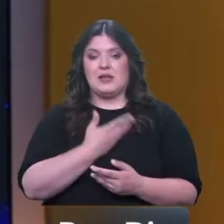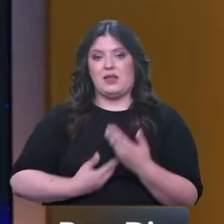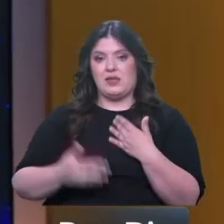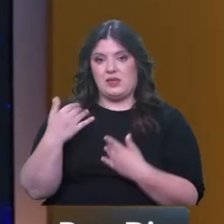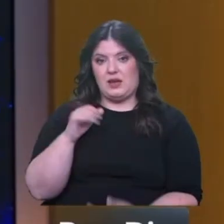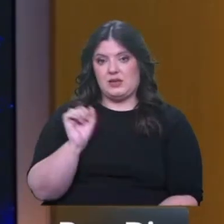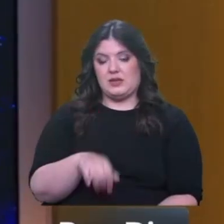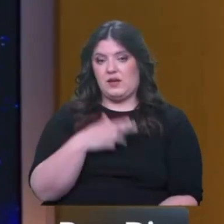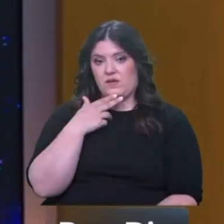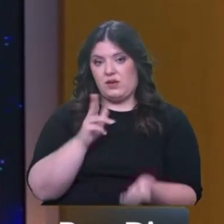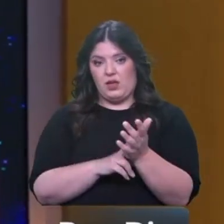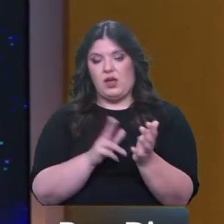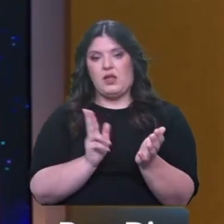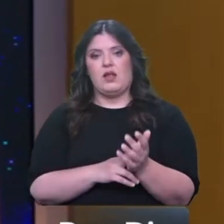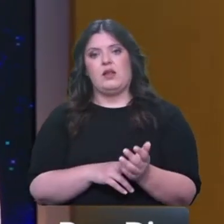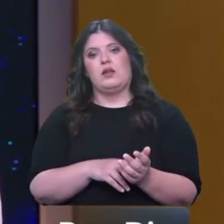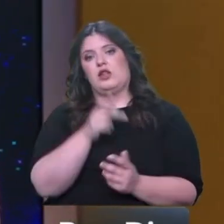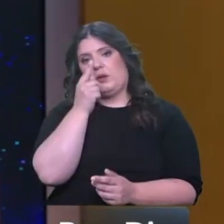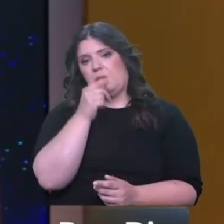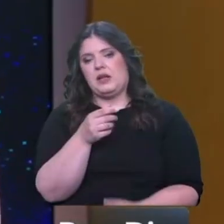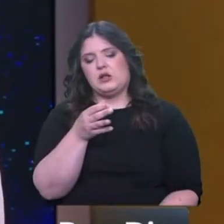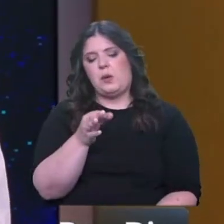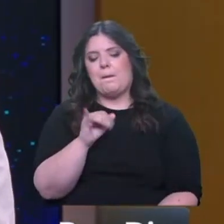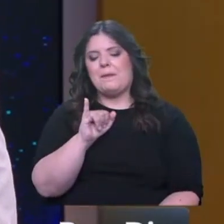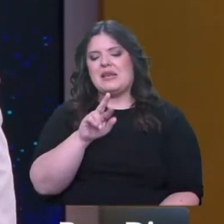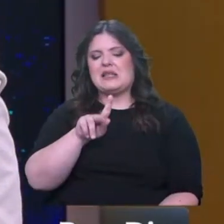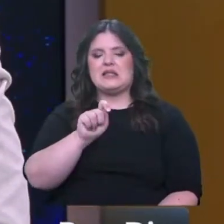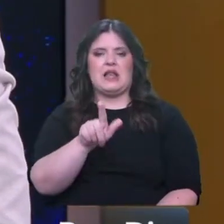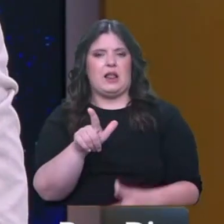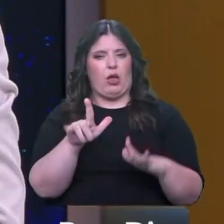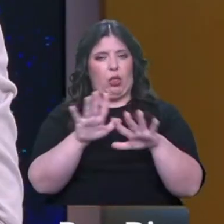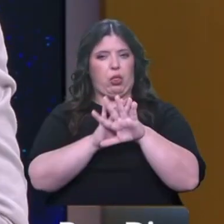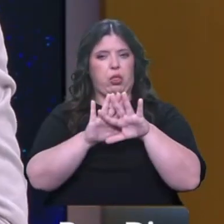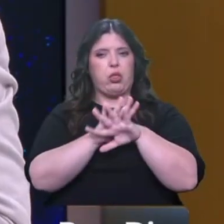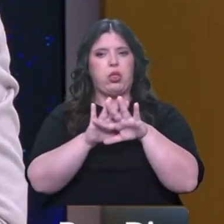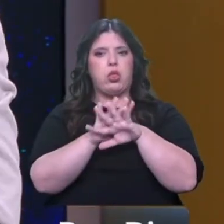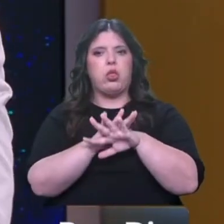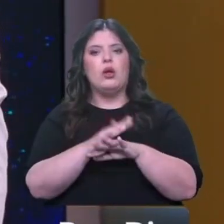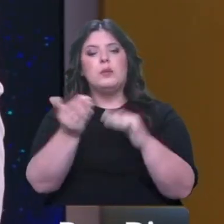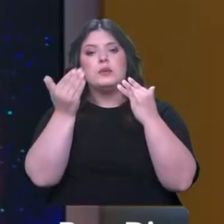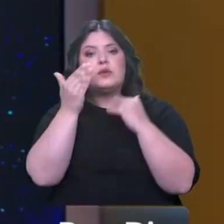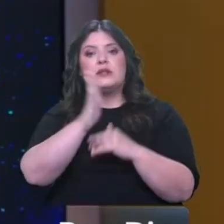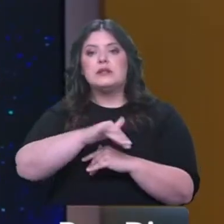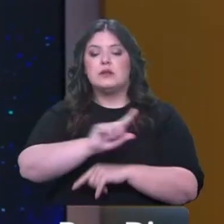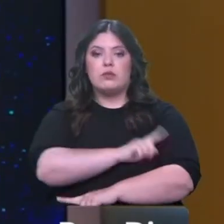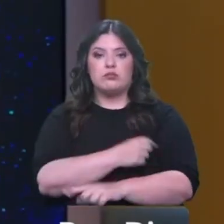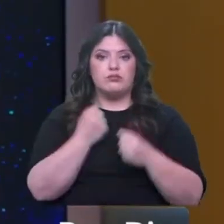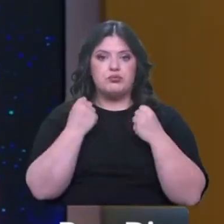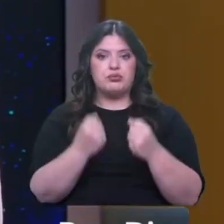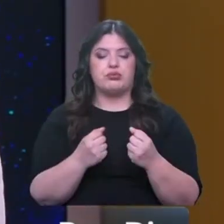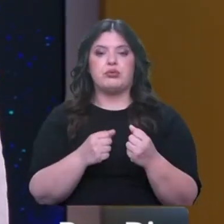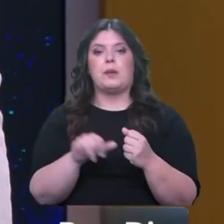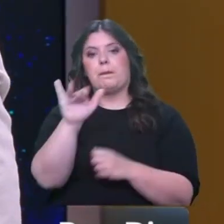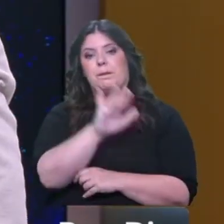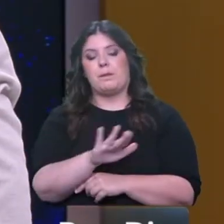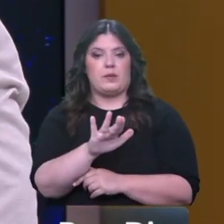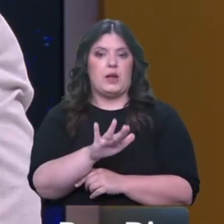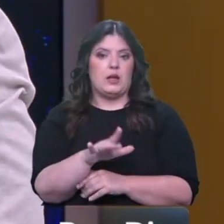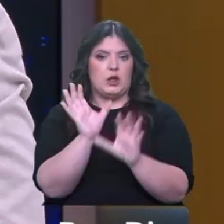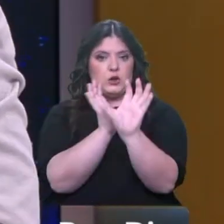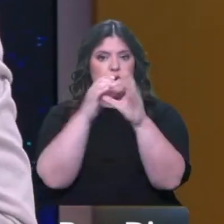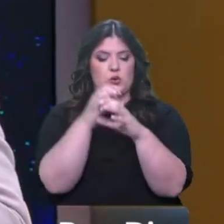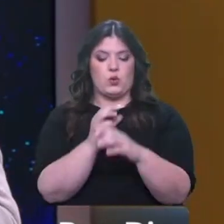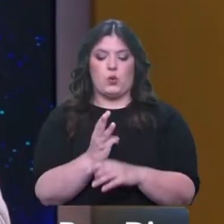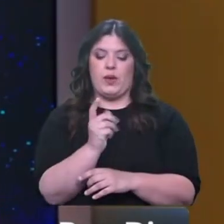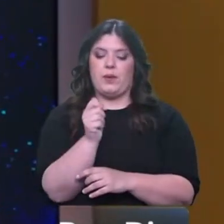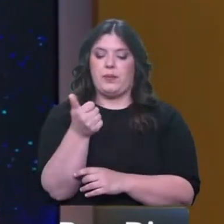verdade, mas olha, isto parece um pixel. Totalmente desfocado, mas isto tem informação científica poderosíssima e é uma imagem do telescópio espacial James